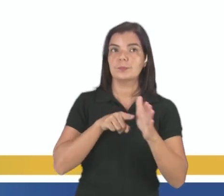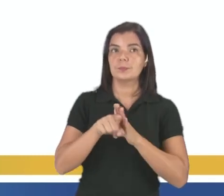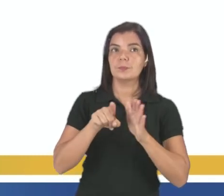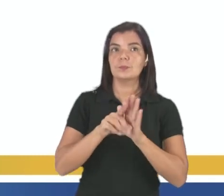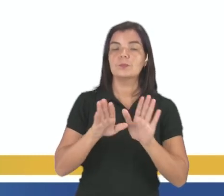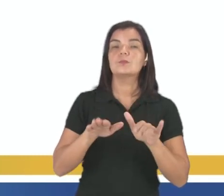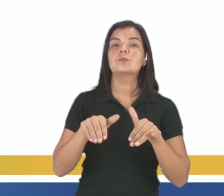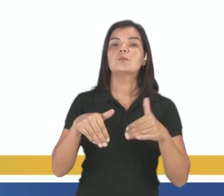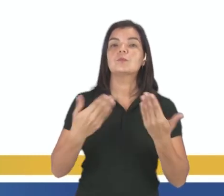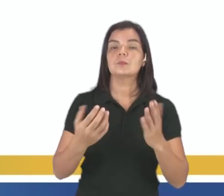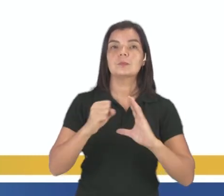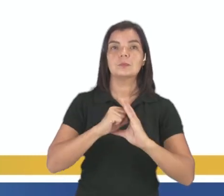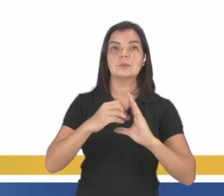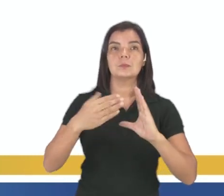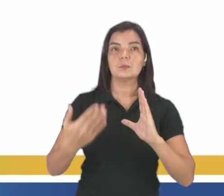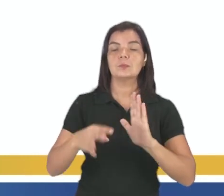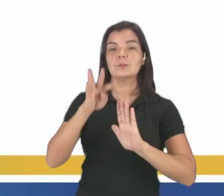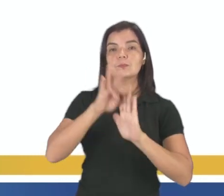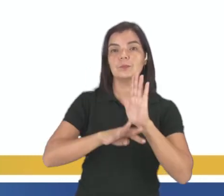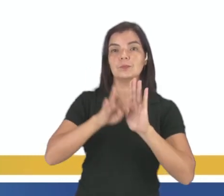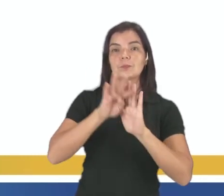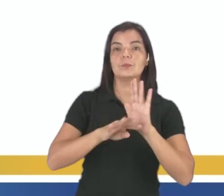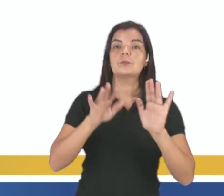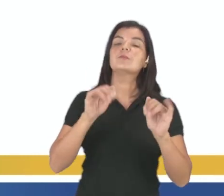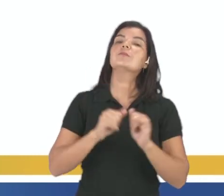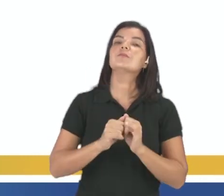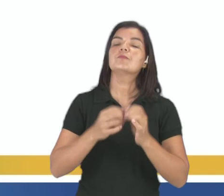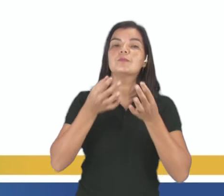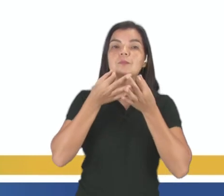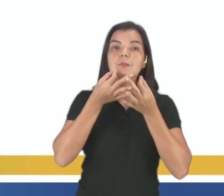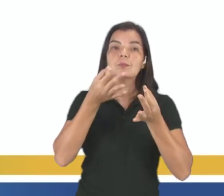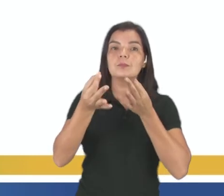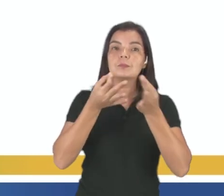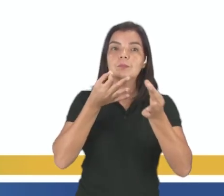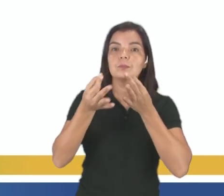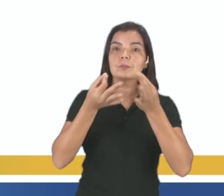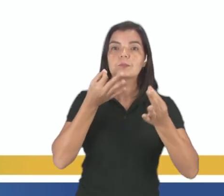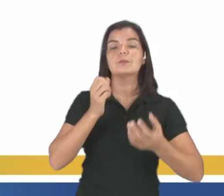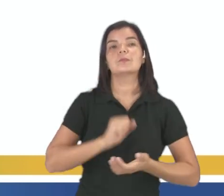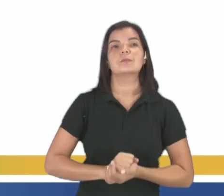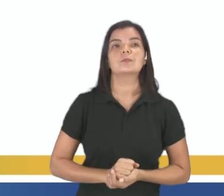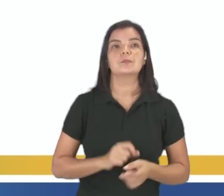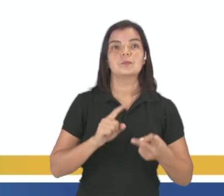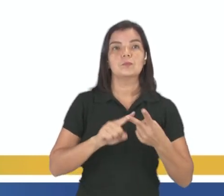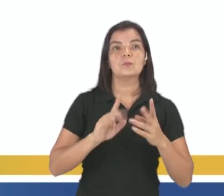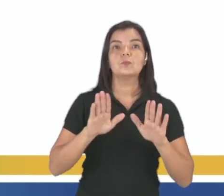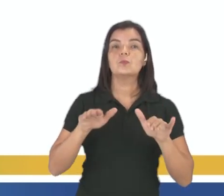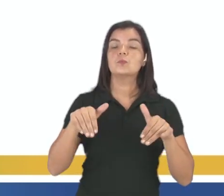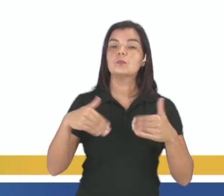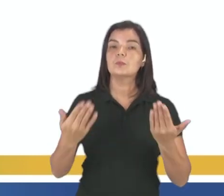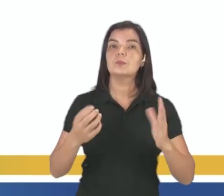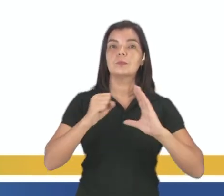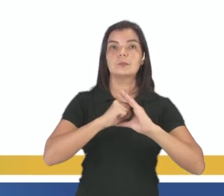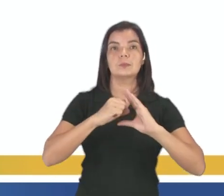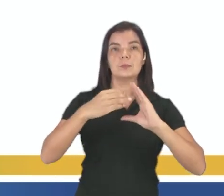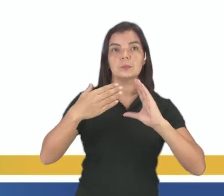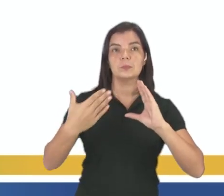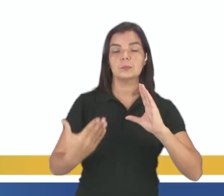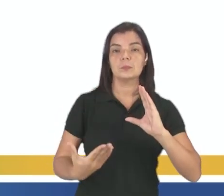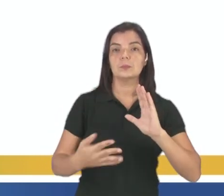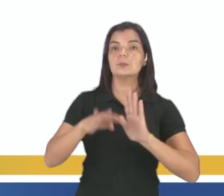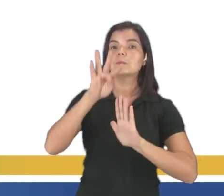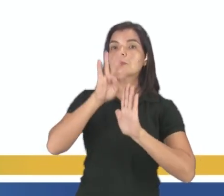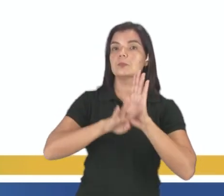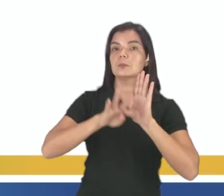pregunta. ¿Cuáles son las características del texto argumentativo? 2. ¿Cuáles son